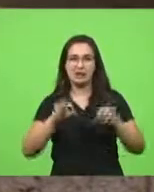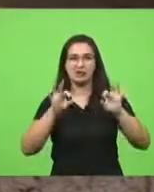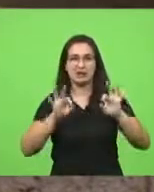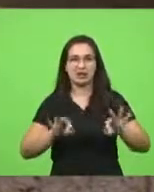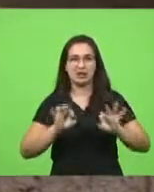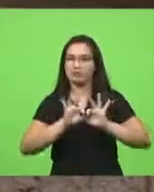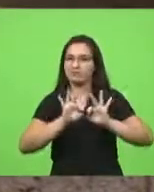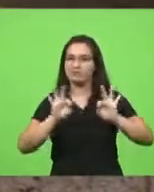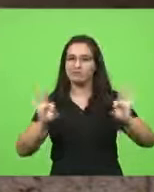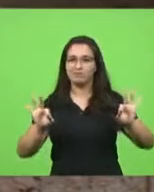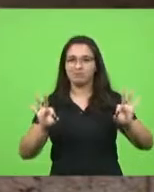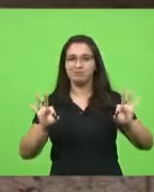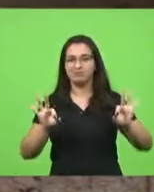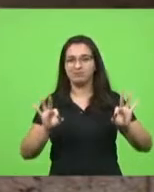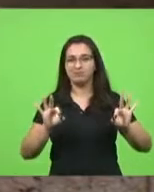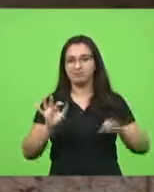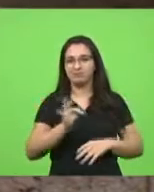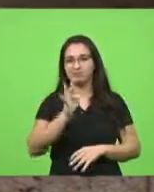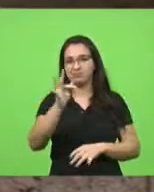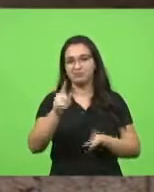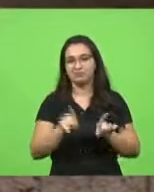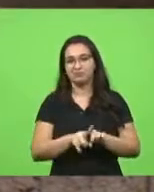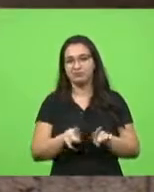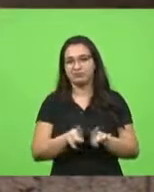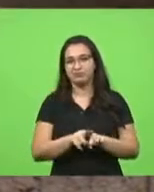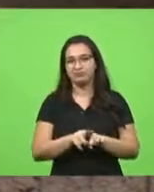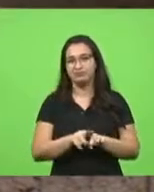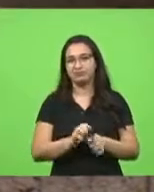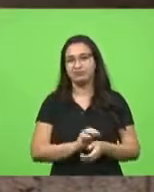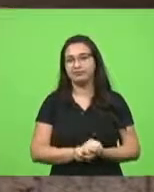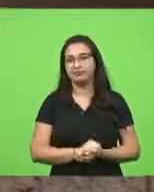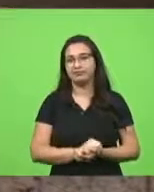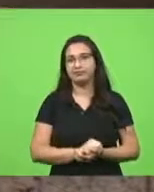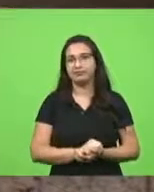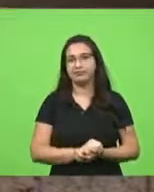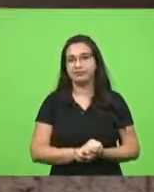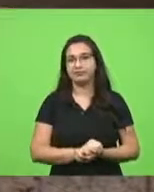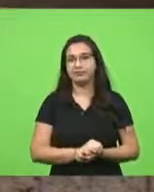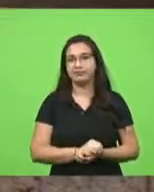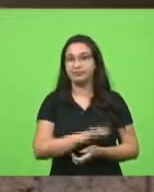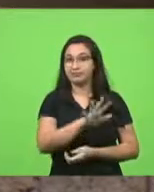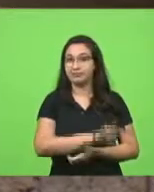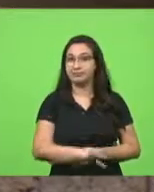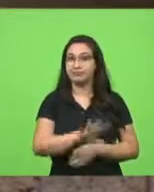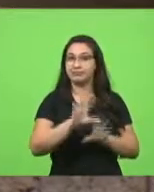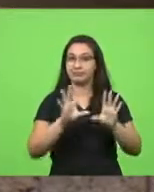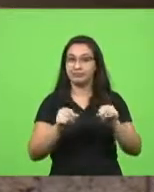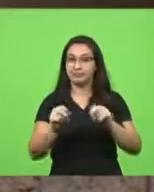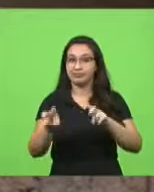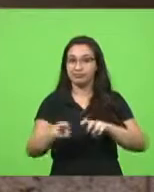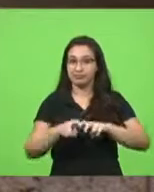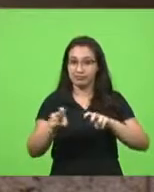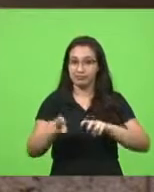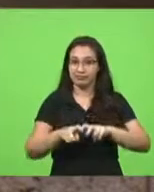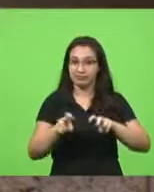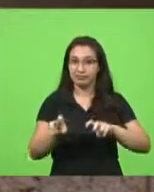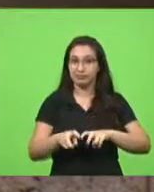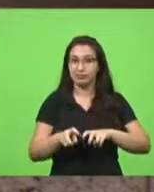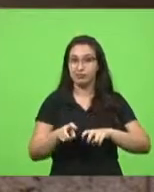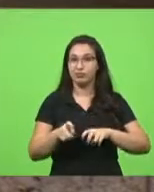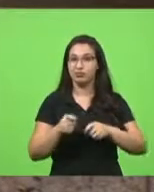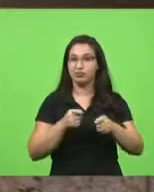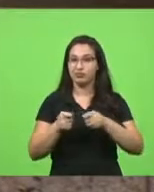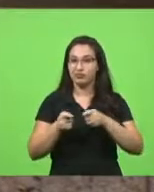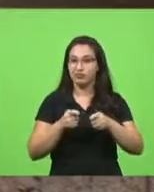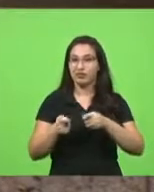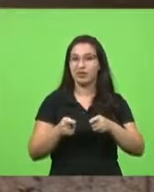fazer mais ainda à frente dessa pasta. E a nossa região e todo o segmento da agricultura, da agroindústria, sem dúvida